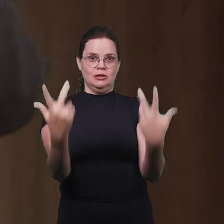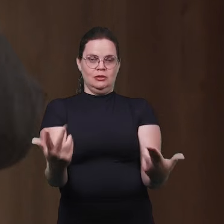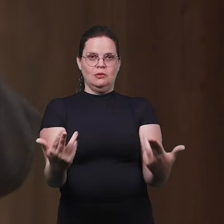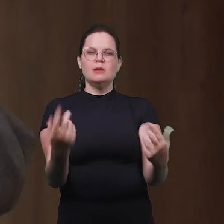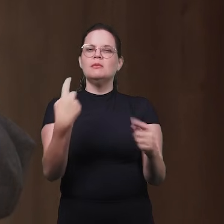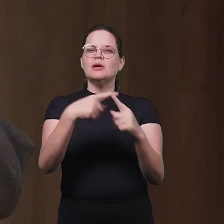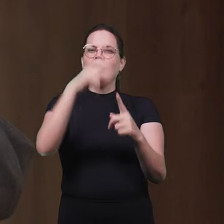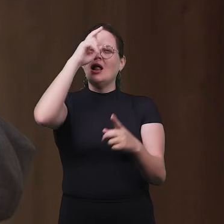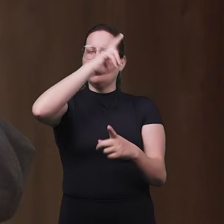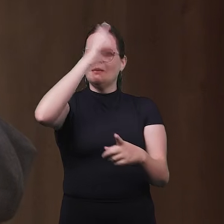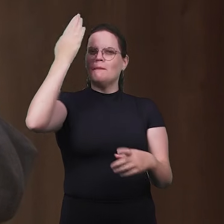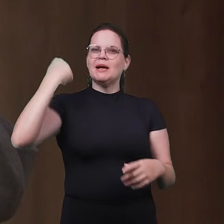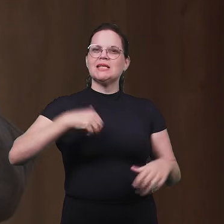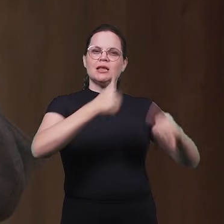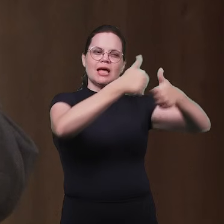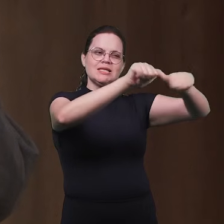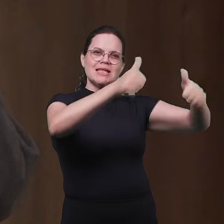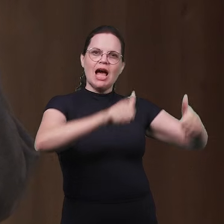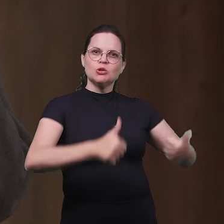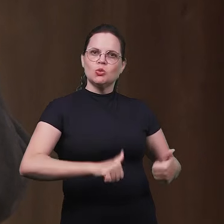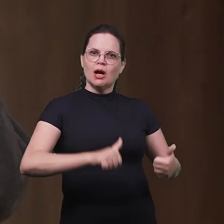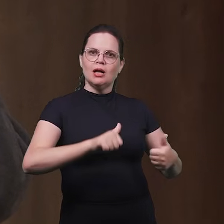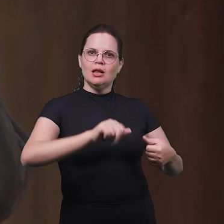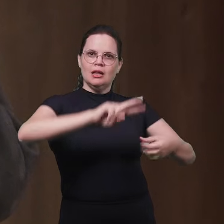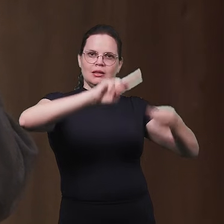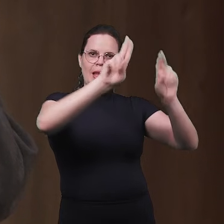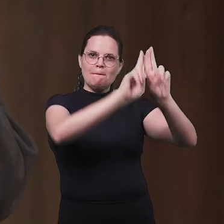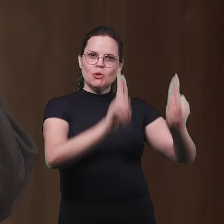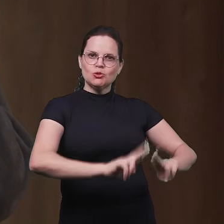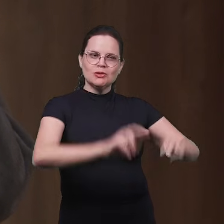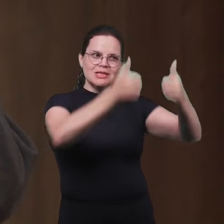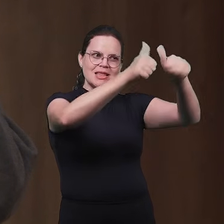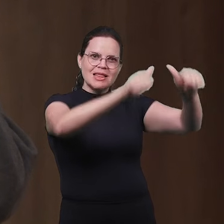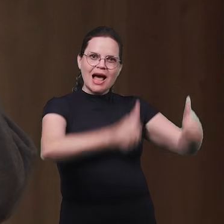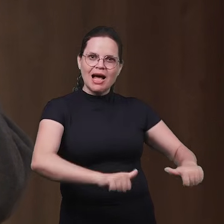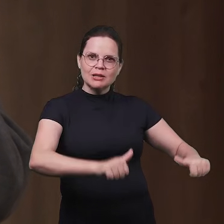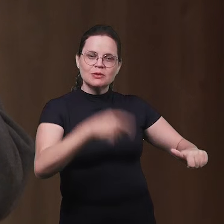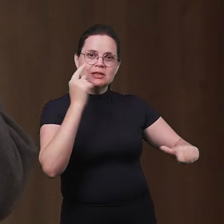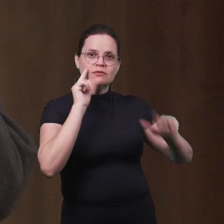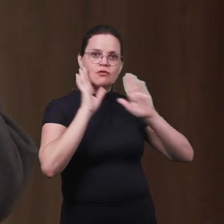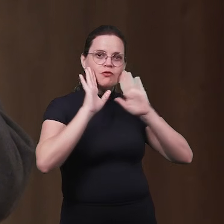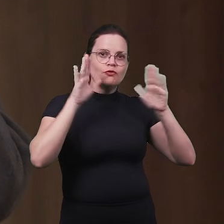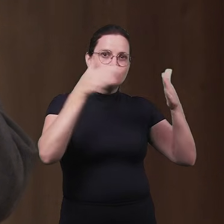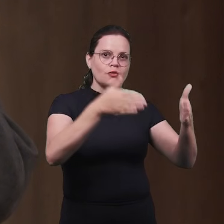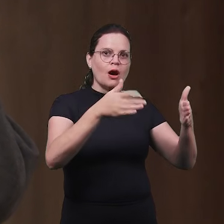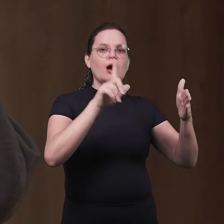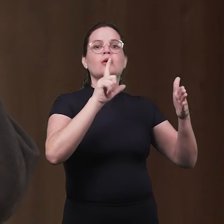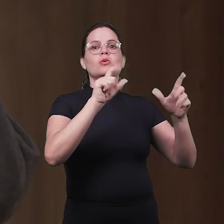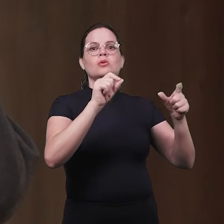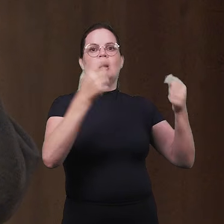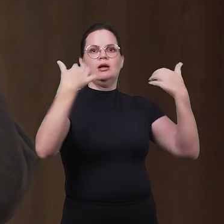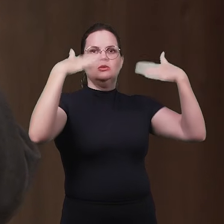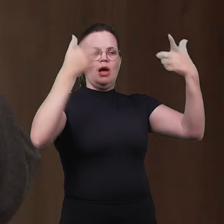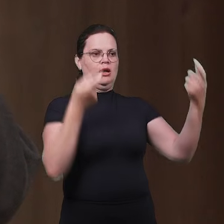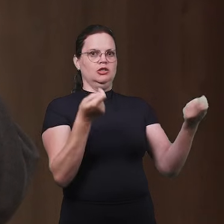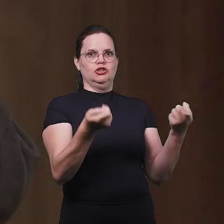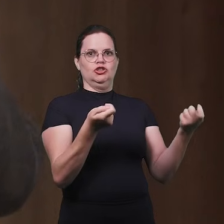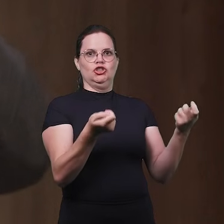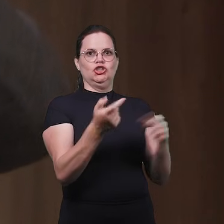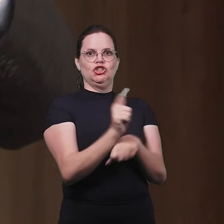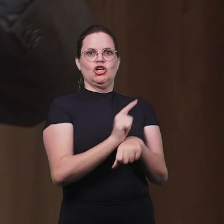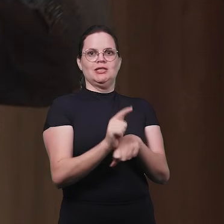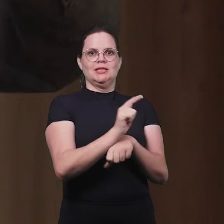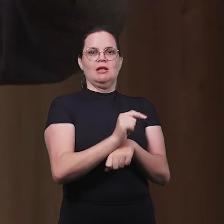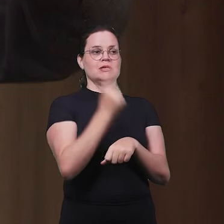da estátua, o foco no reino estava na capacidade de